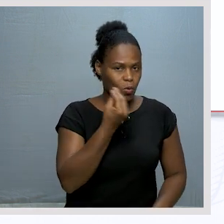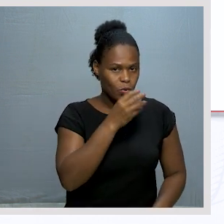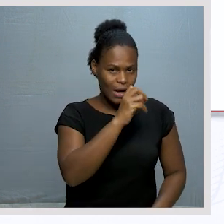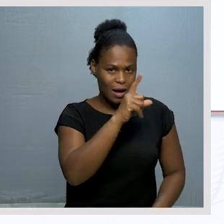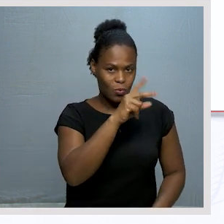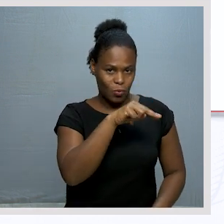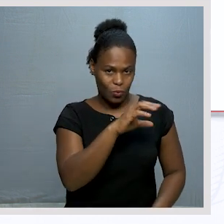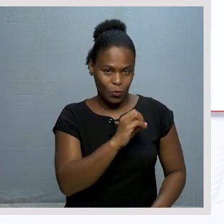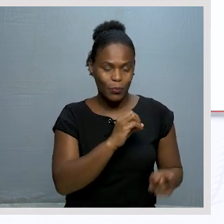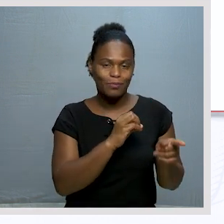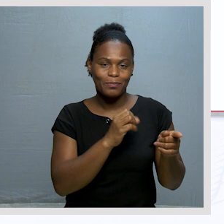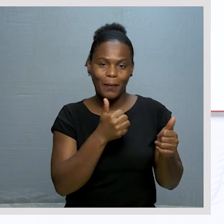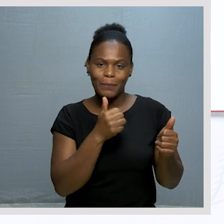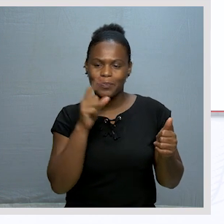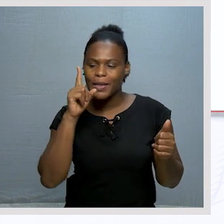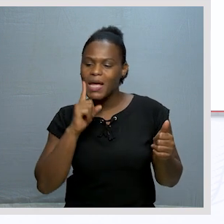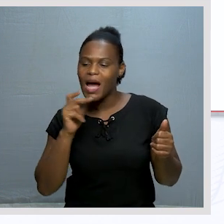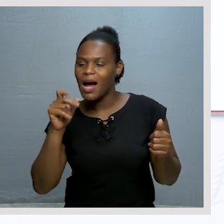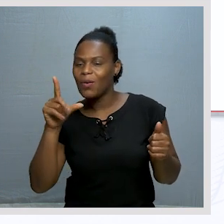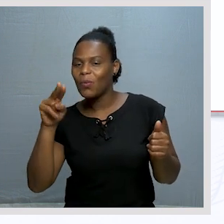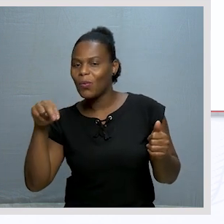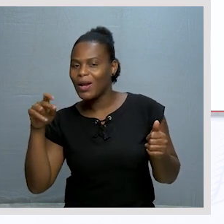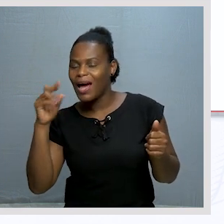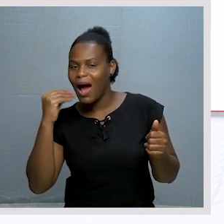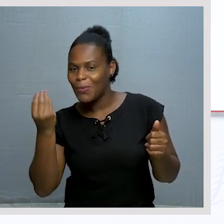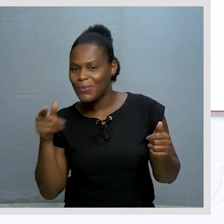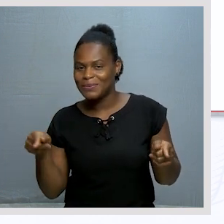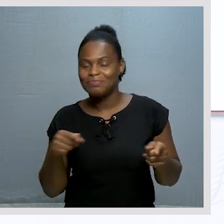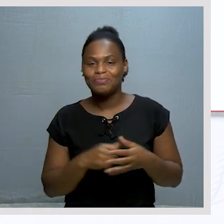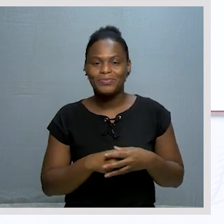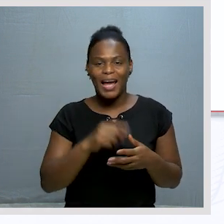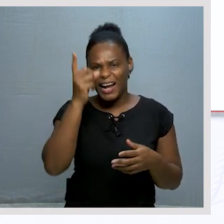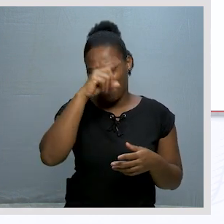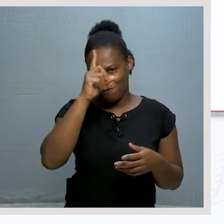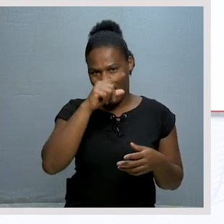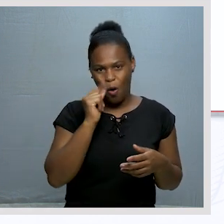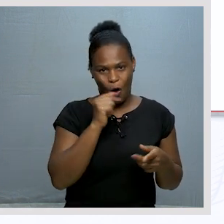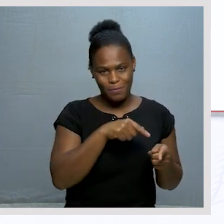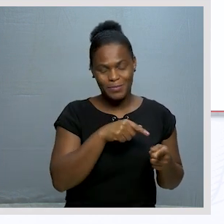Aluno, isso mesmo. Aluna. Cavalo,